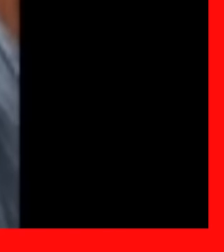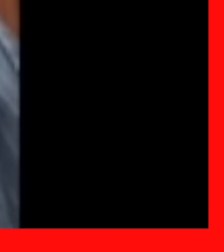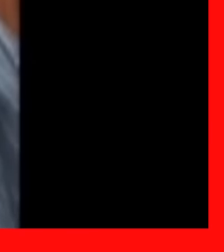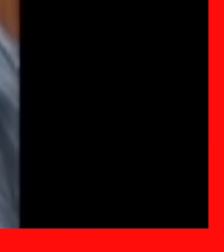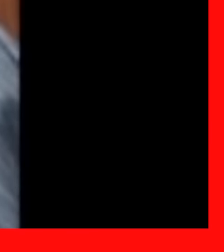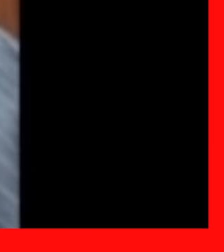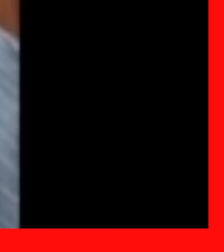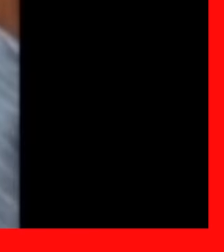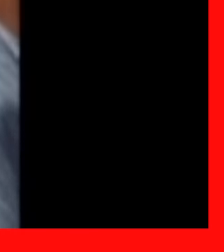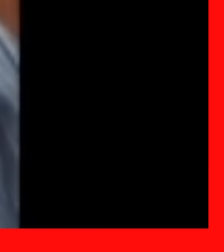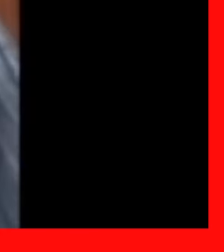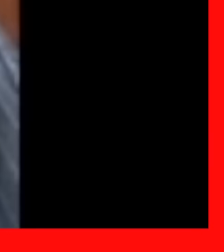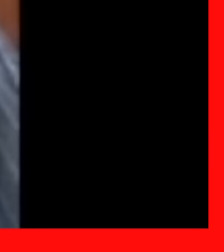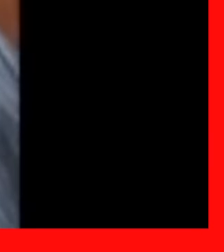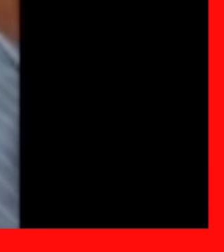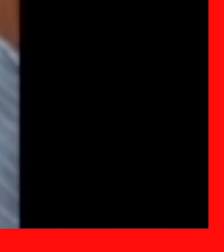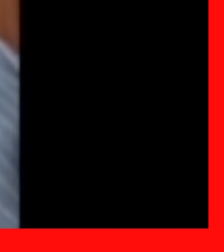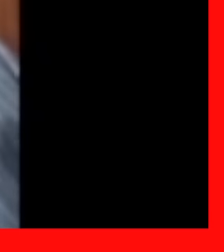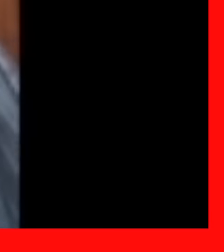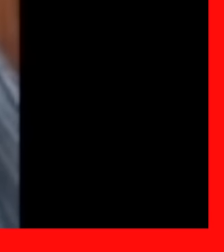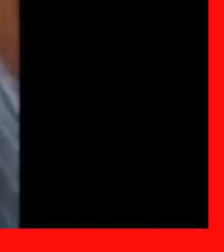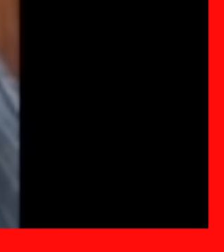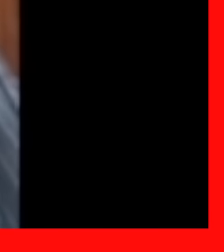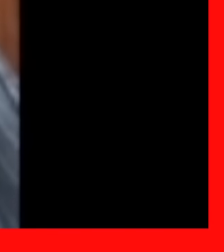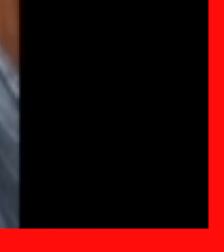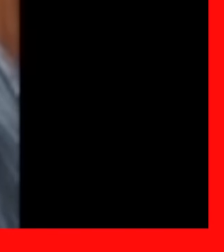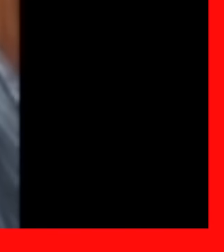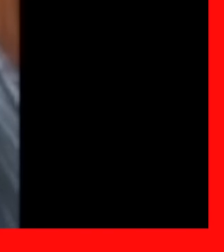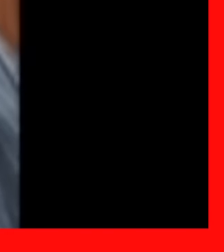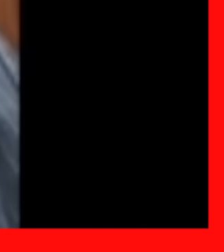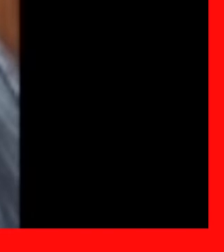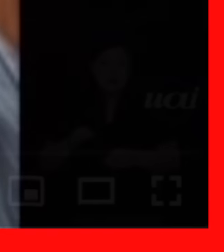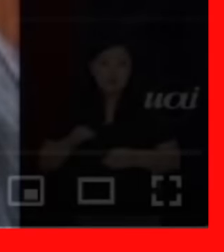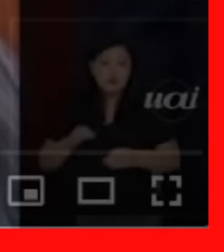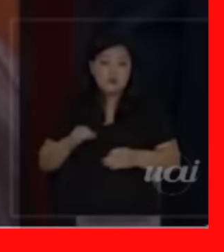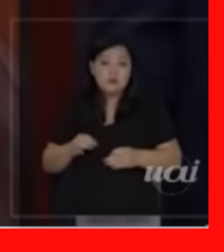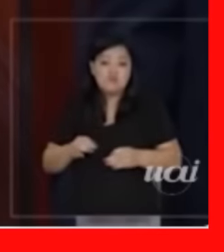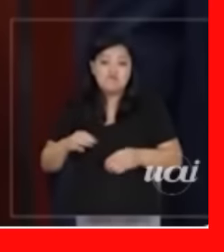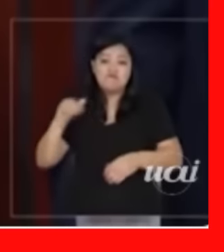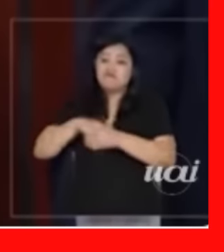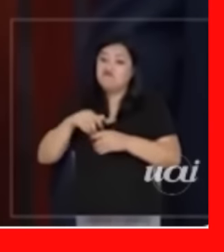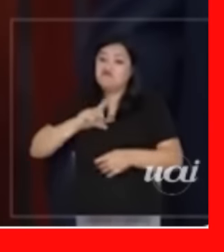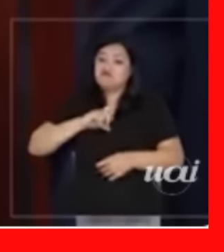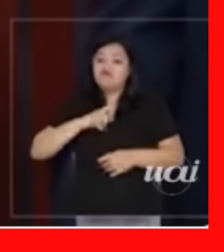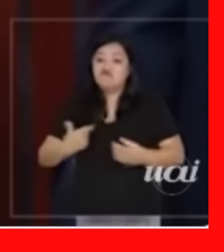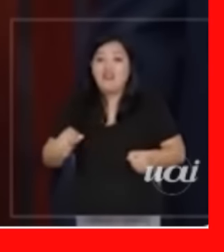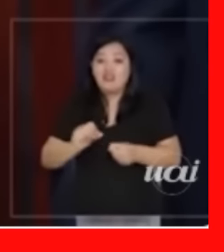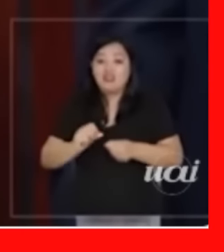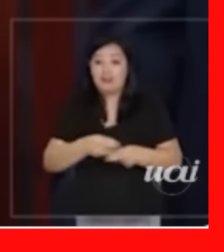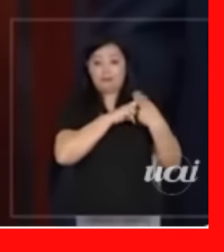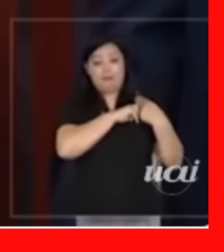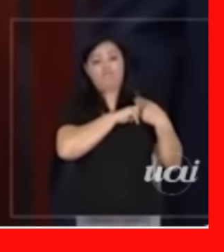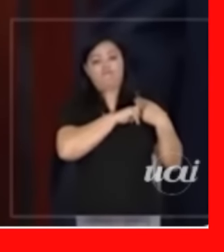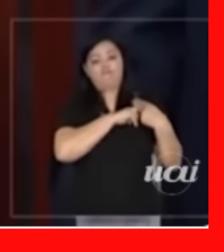inelegibilidade, se vai dar improcedência, se vai dar uma multa, isso eu não tenho como opinar. Nem tenho informação. Mas, de toda sorte, sobre